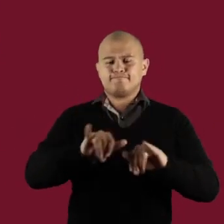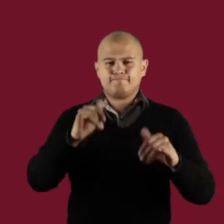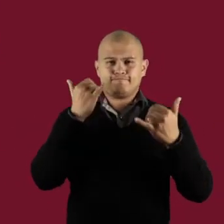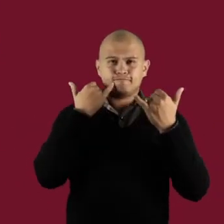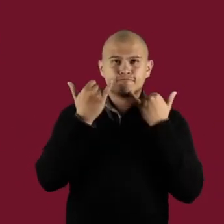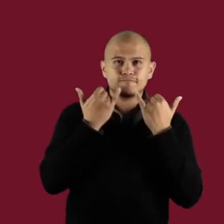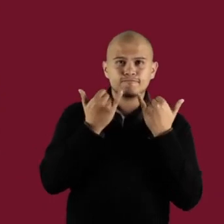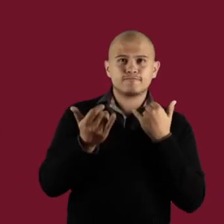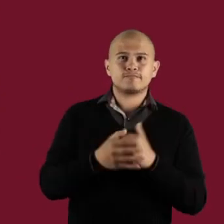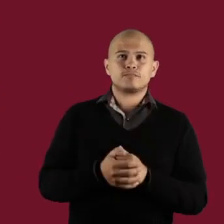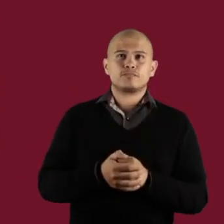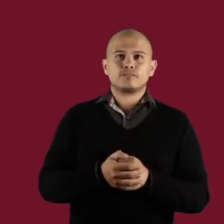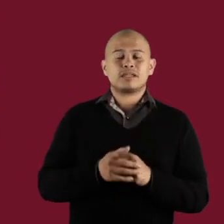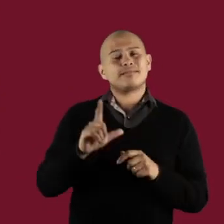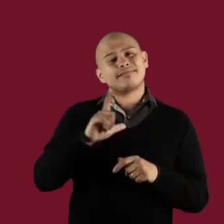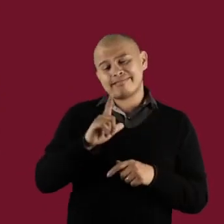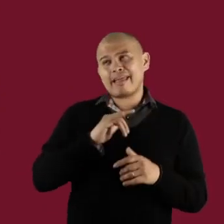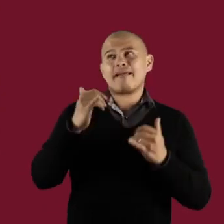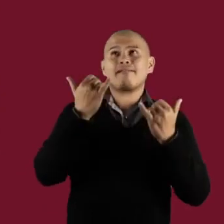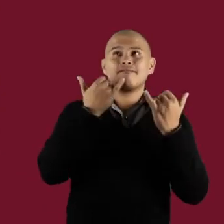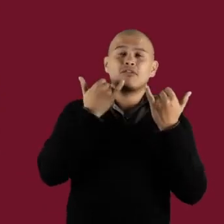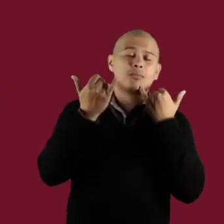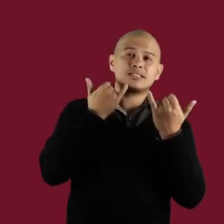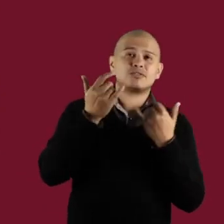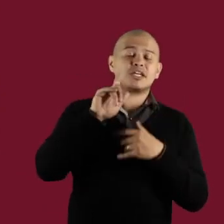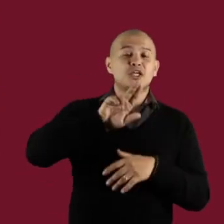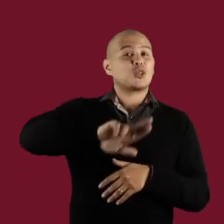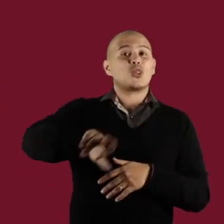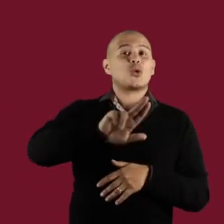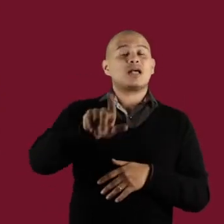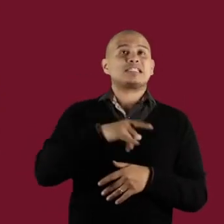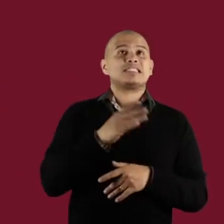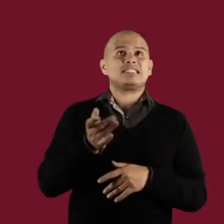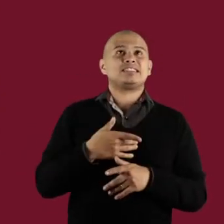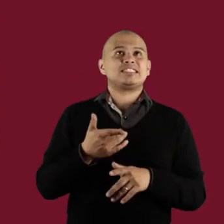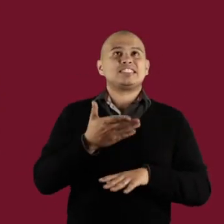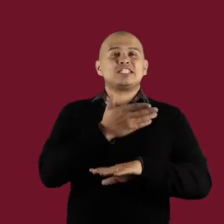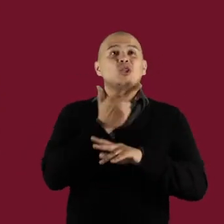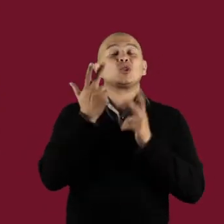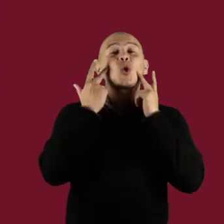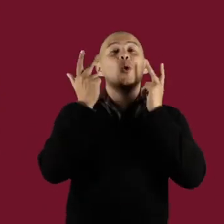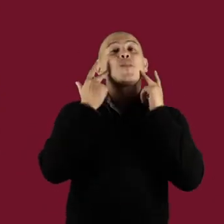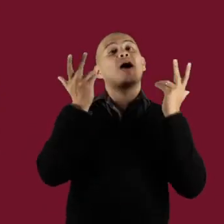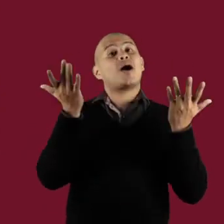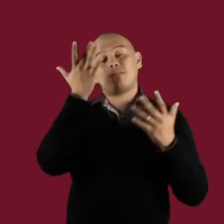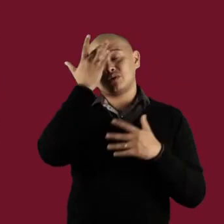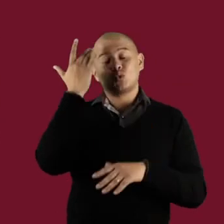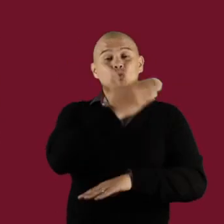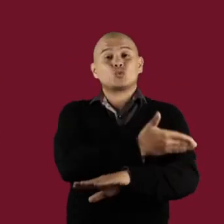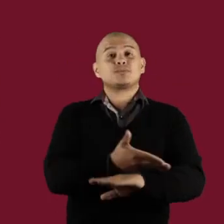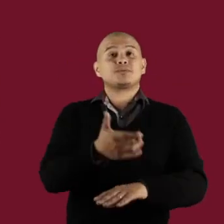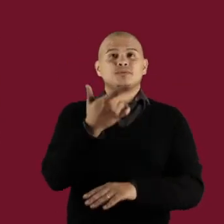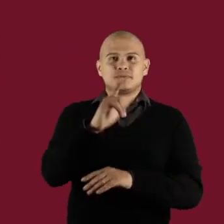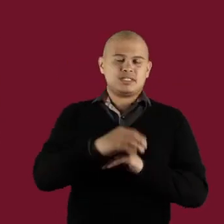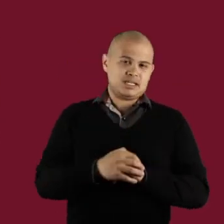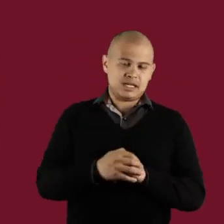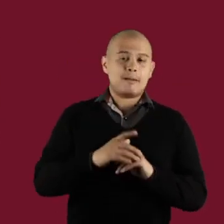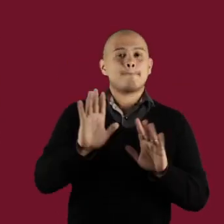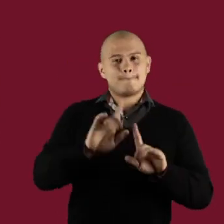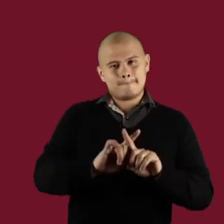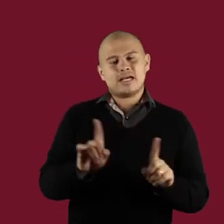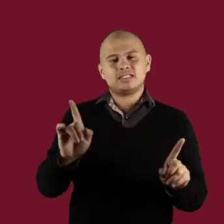é muito comum. A Bachelet falando português, o presidente do Conselho de Direitos